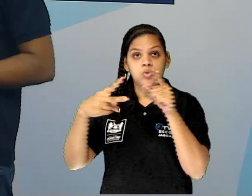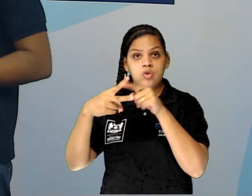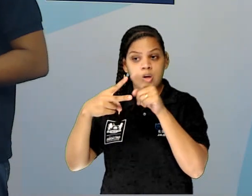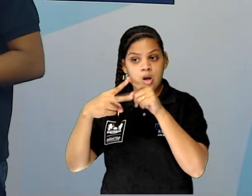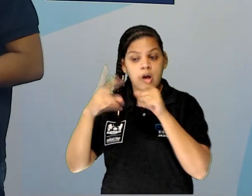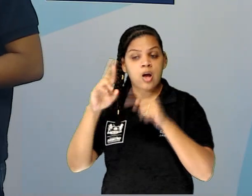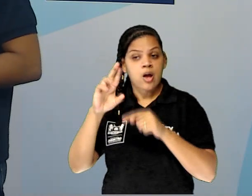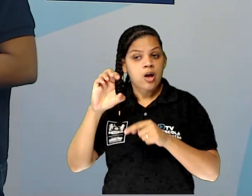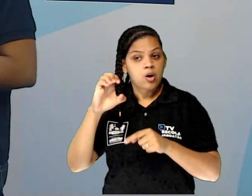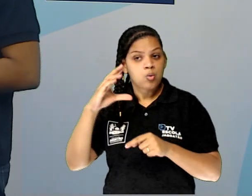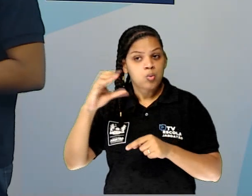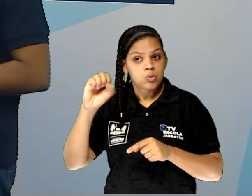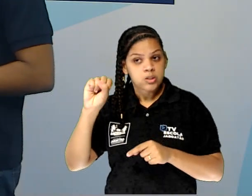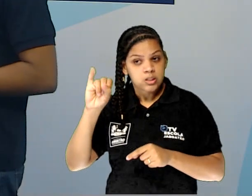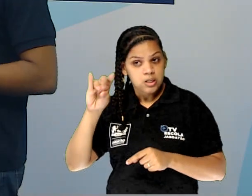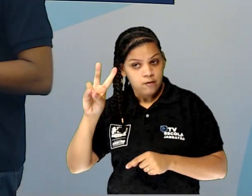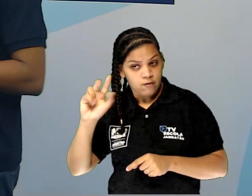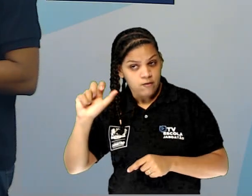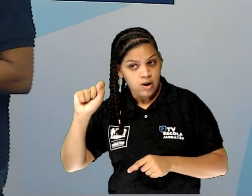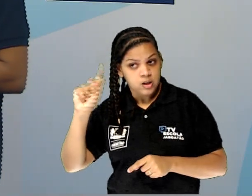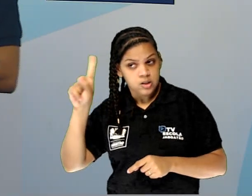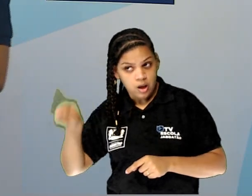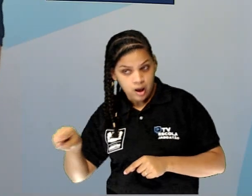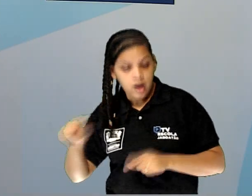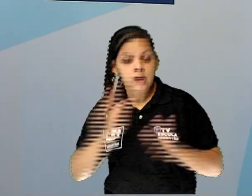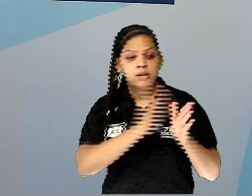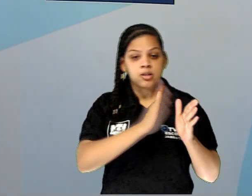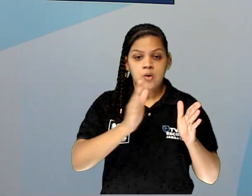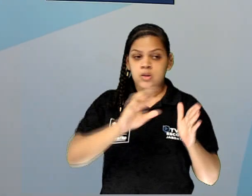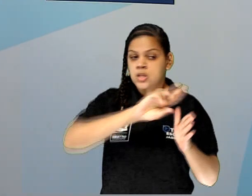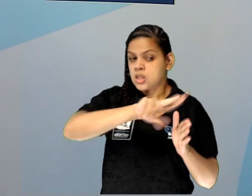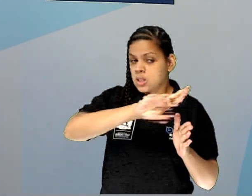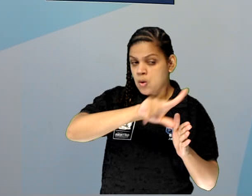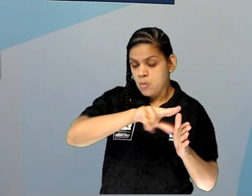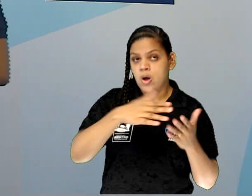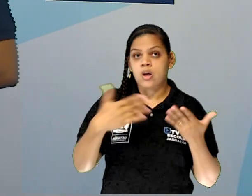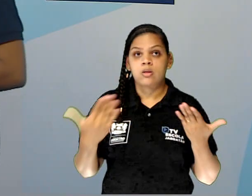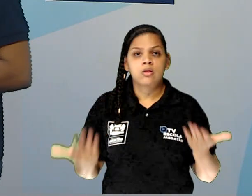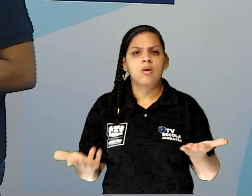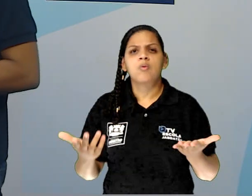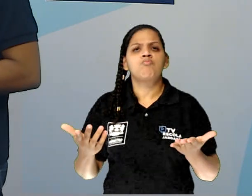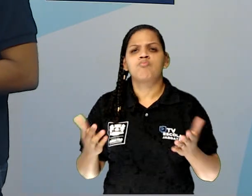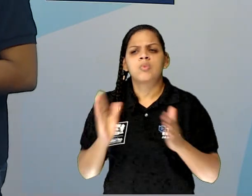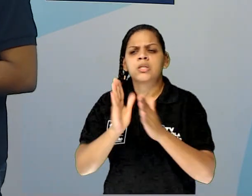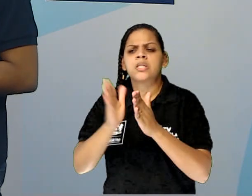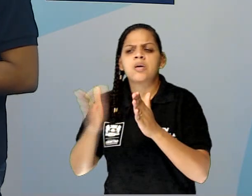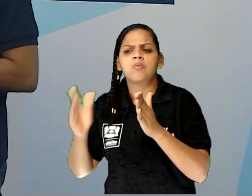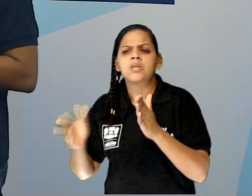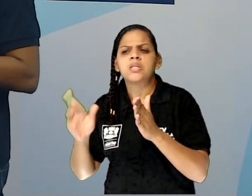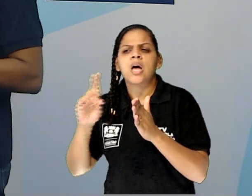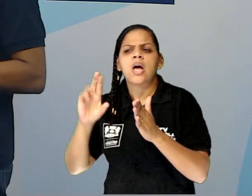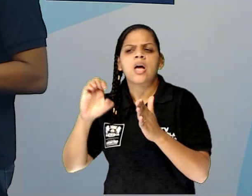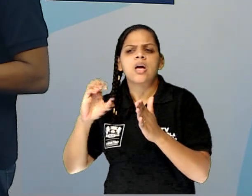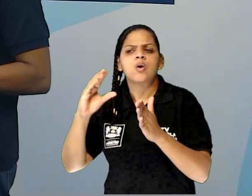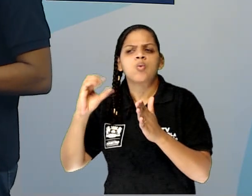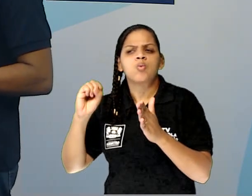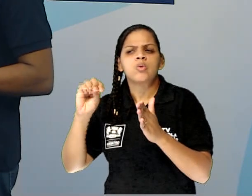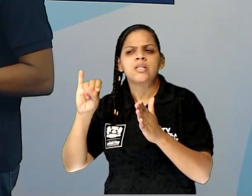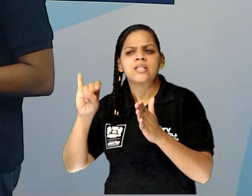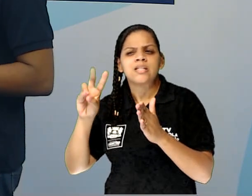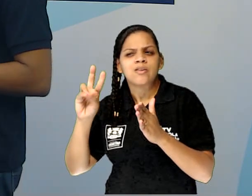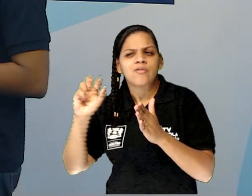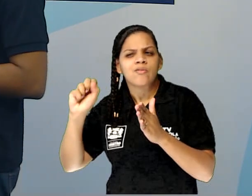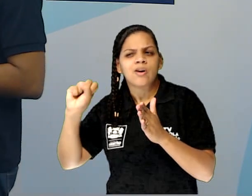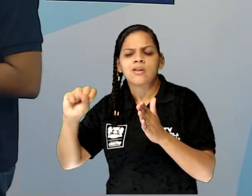não recursivas. Então, vejam. O que seria uma sequência recursiva, tá? Então, uma sequência é dita